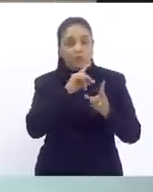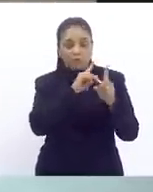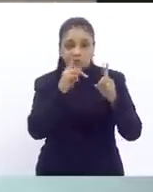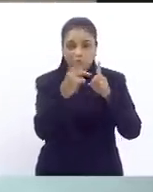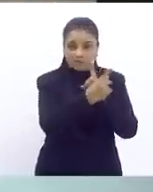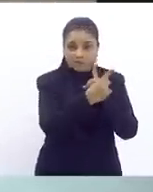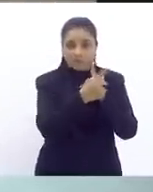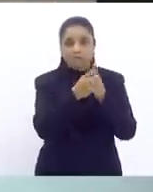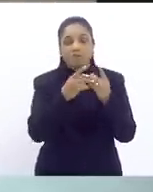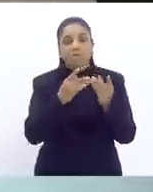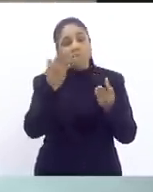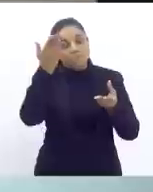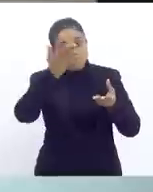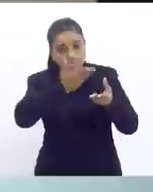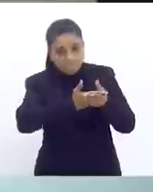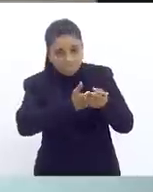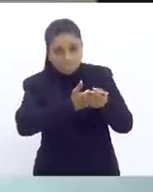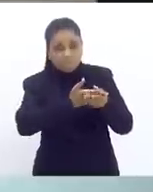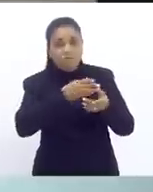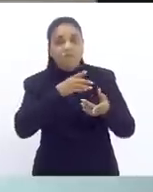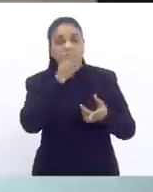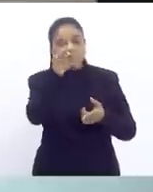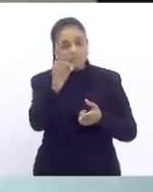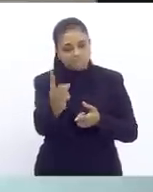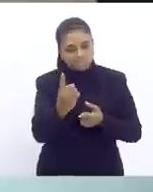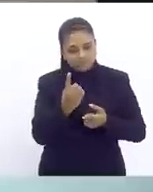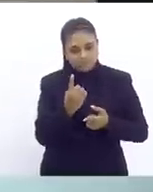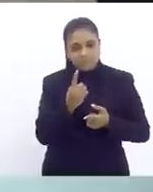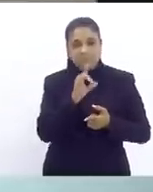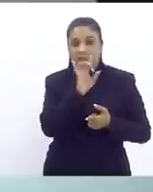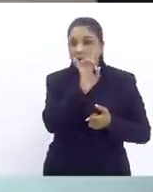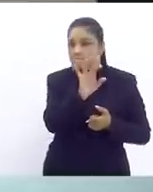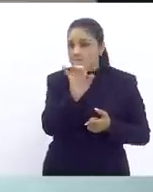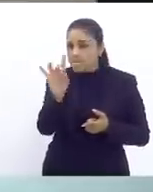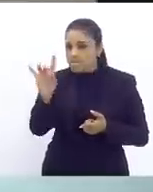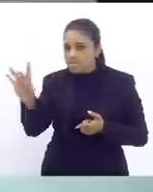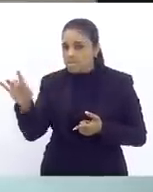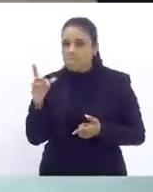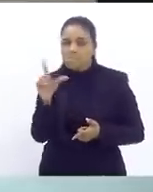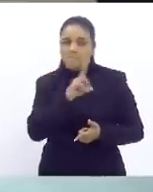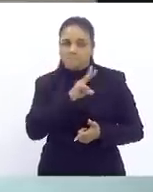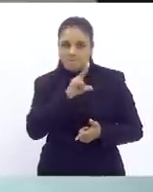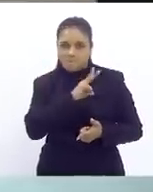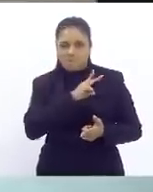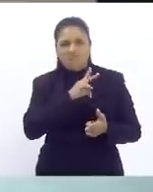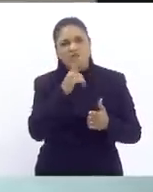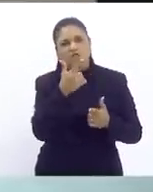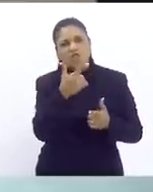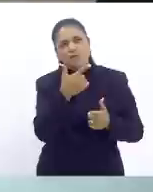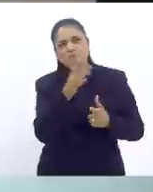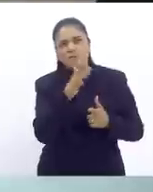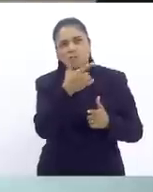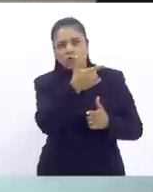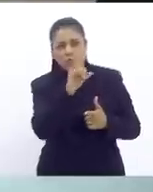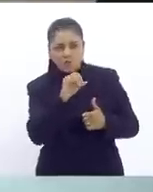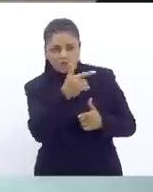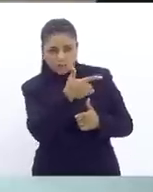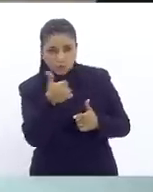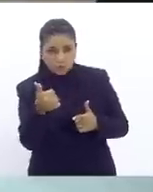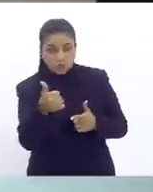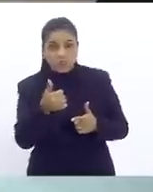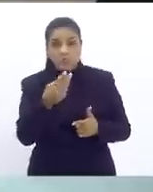e tratava-se individualmente para vocês terem uma ideia até 2021 fazer uma média de apenas